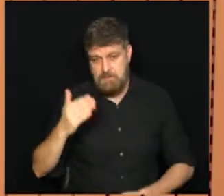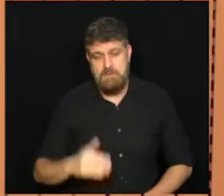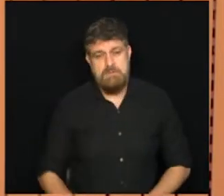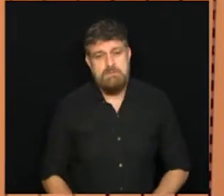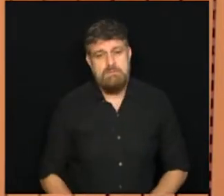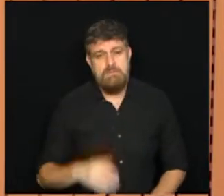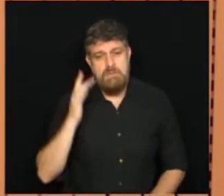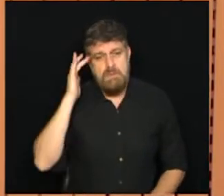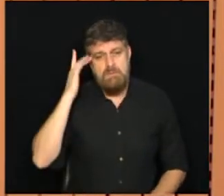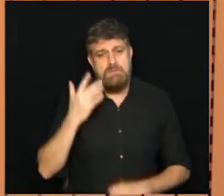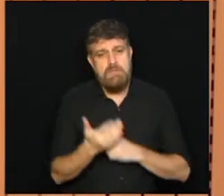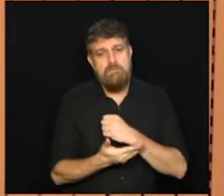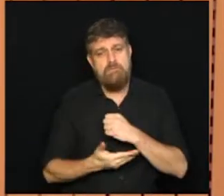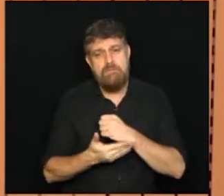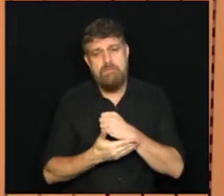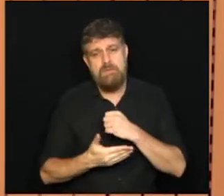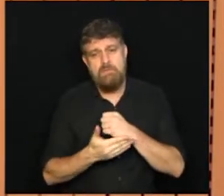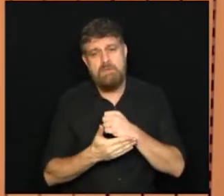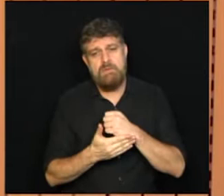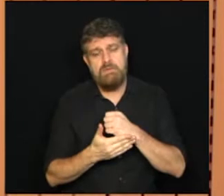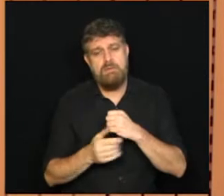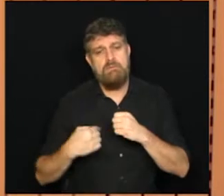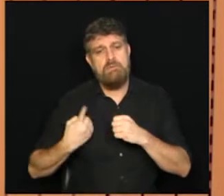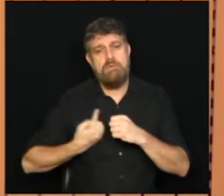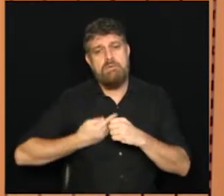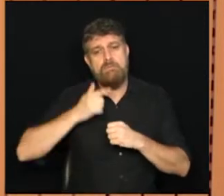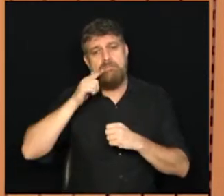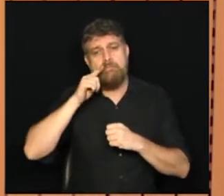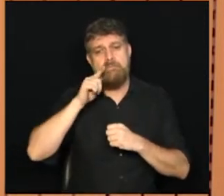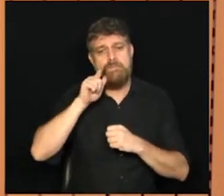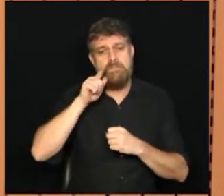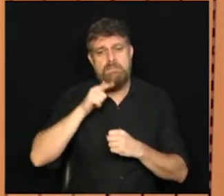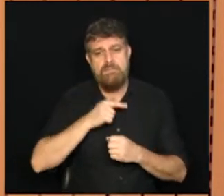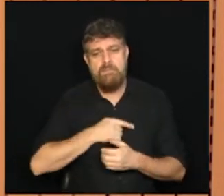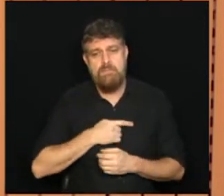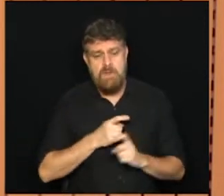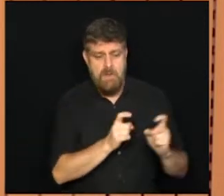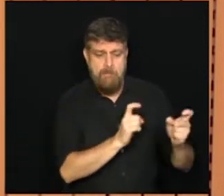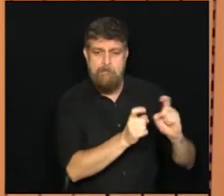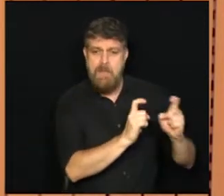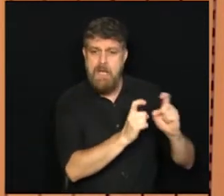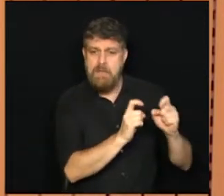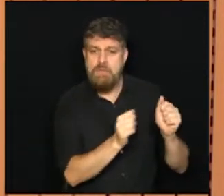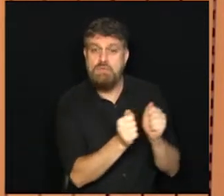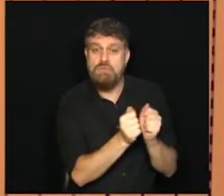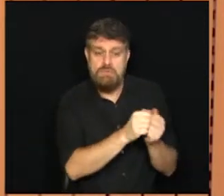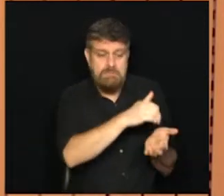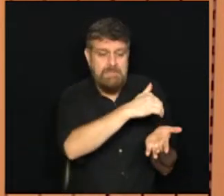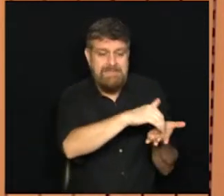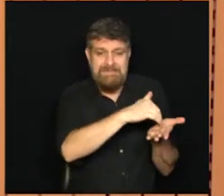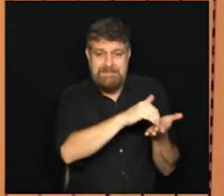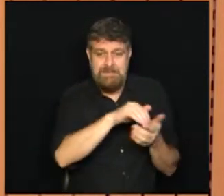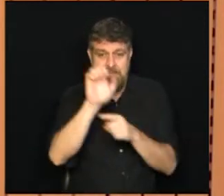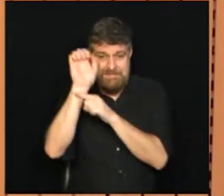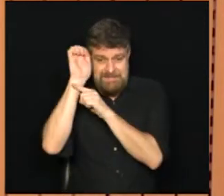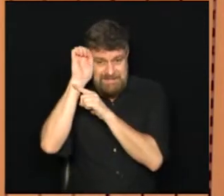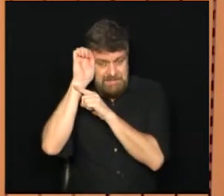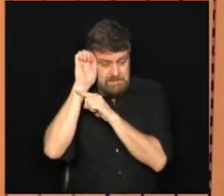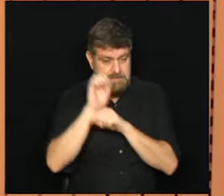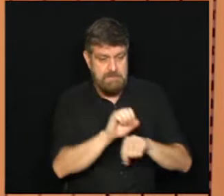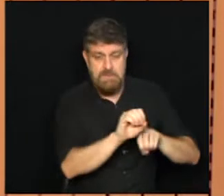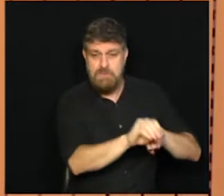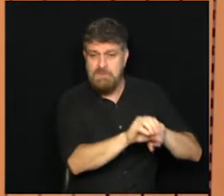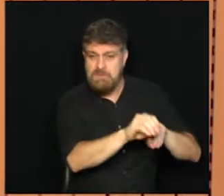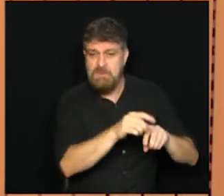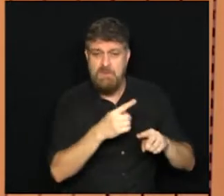é fundamental a gente conseguir encaminhar uma reunião com a Secretaria Estadual de Educação, justamente